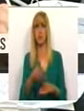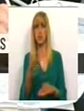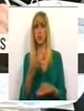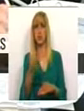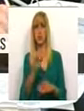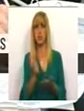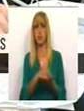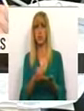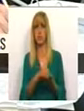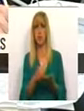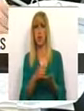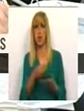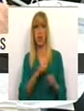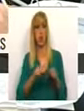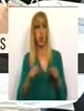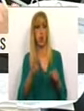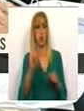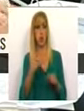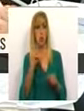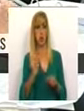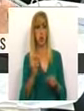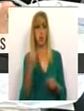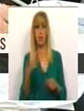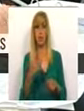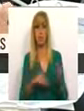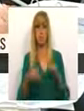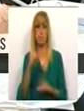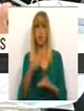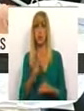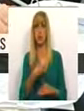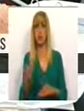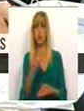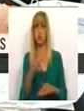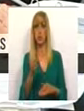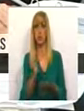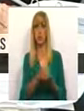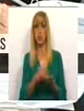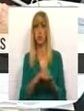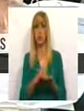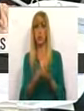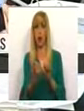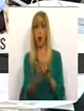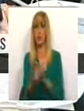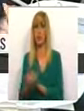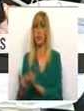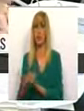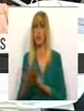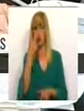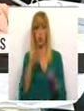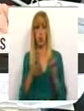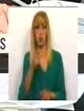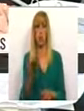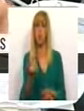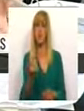funcionários. Líquidos, durante os 4 anos, tivemos mais 150 funcionários a atender as pessoas, que são aqueles que lhe